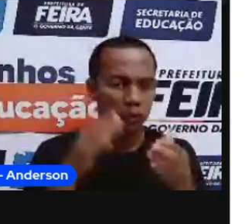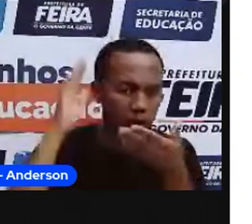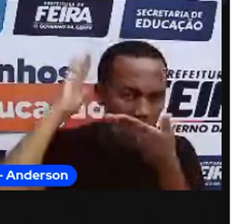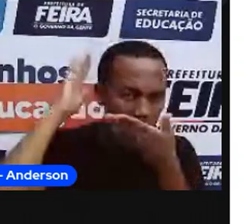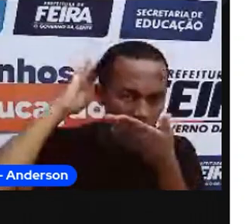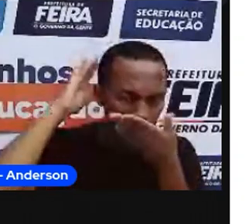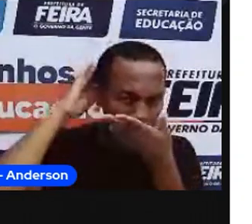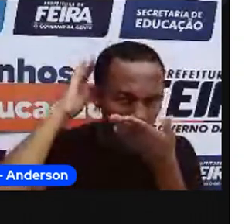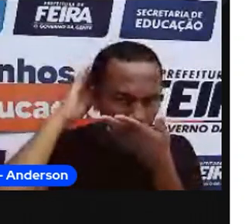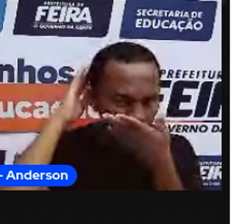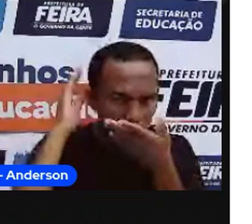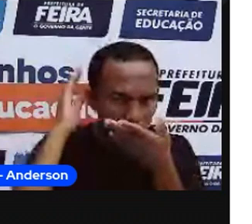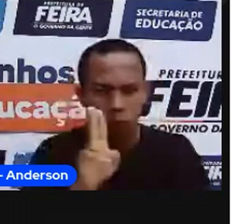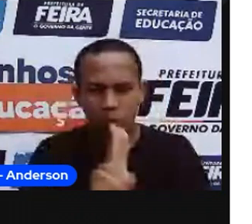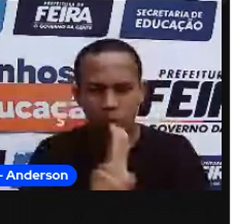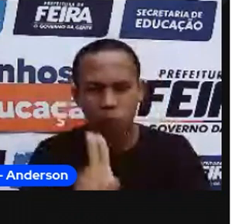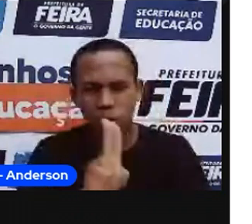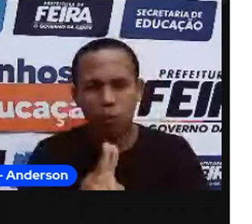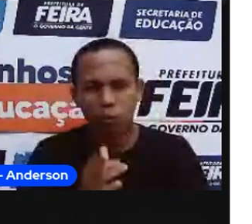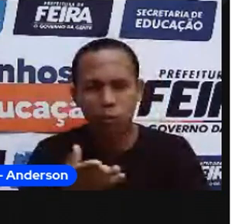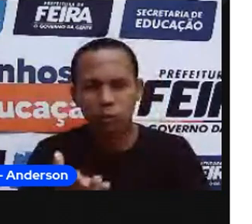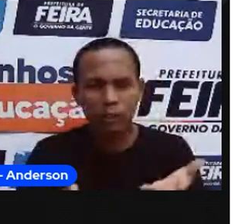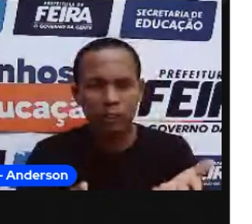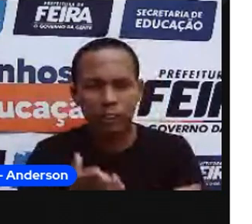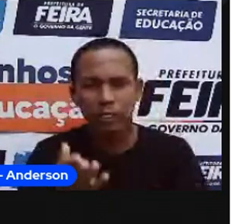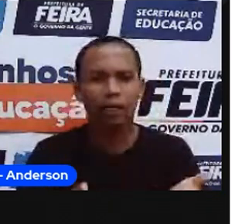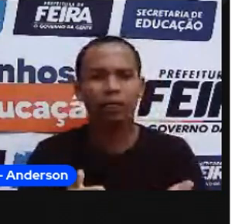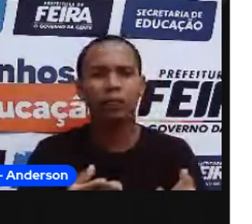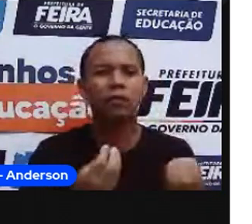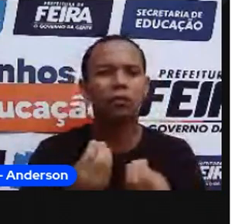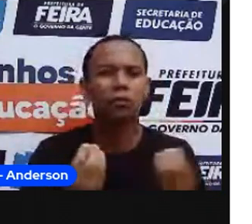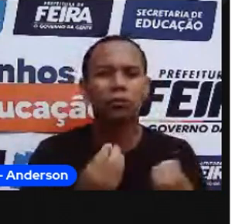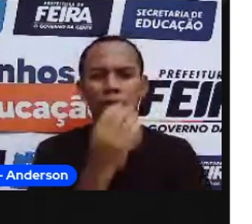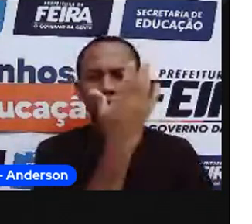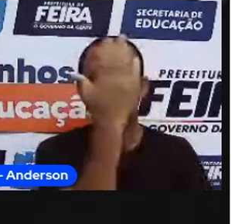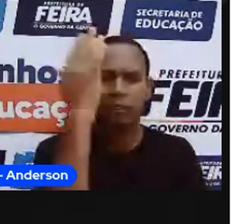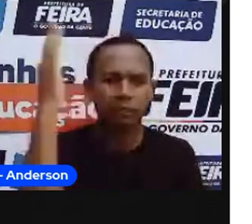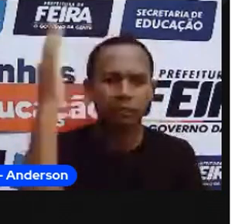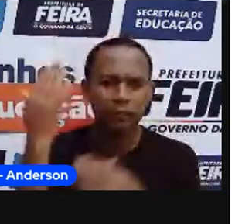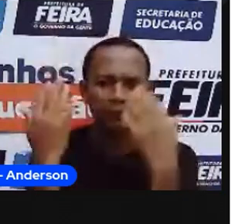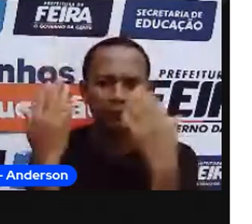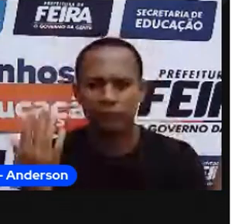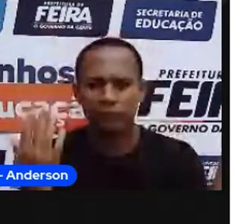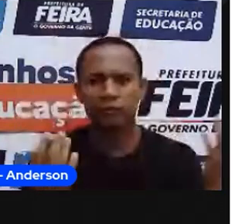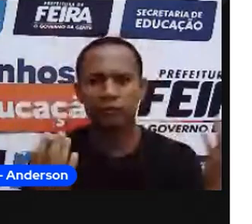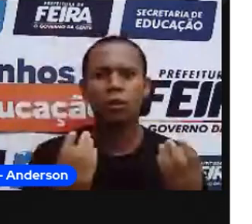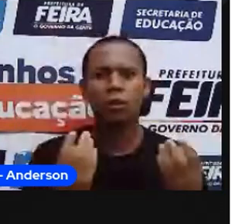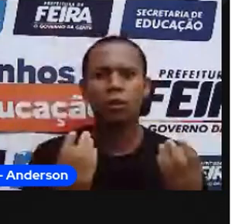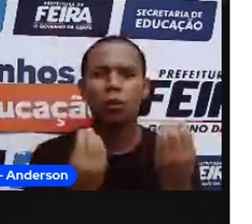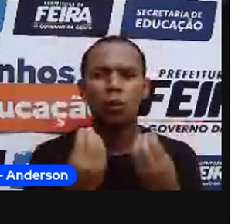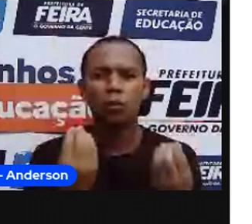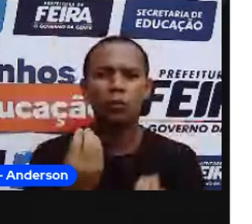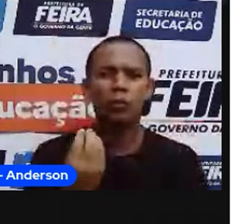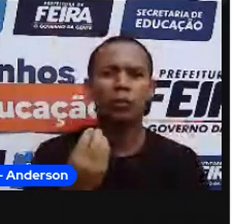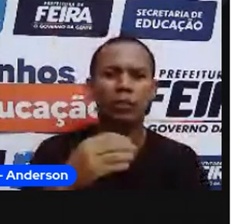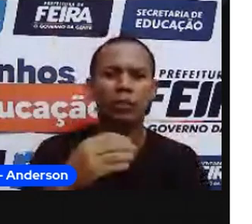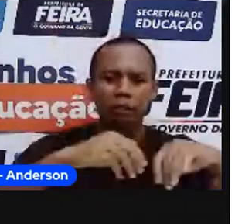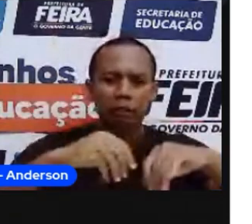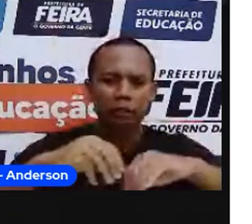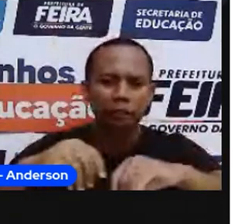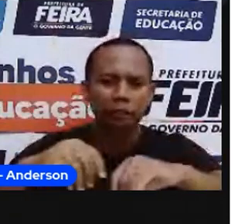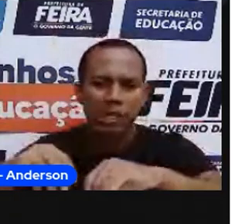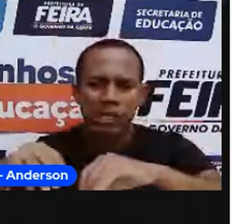a Amazônia tem um tipo muito fértil e único de solo, que é a terra preta de índio.